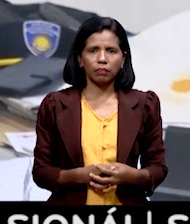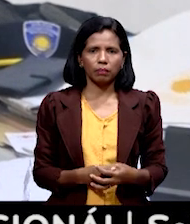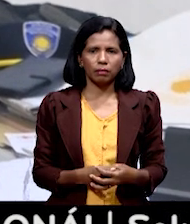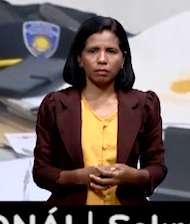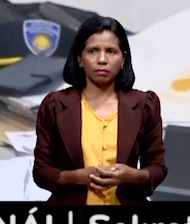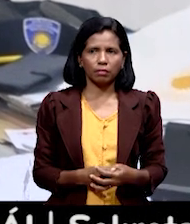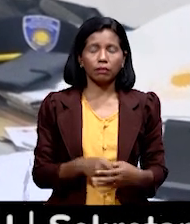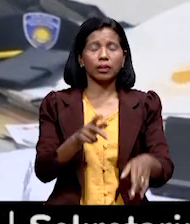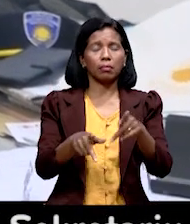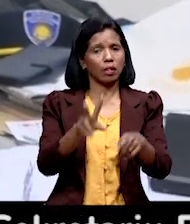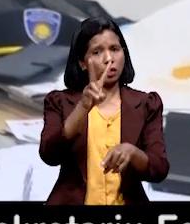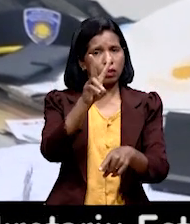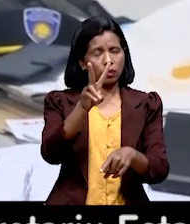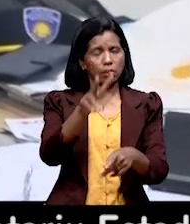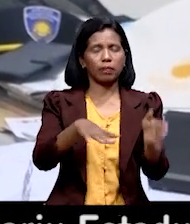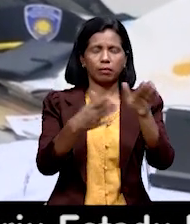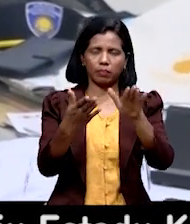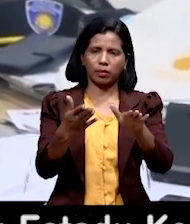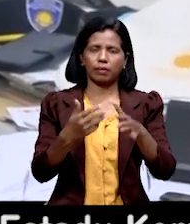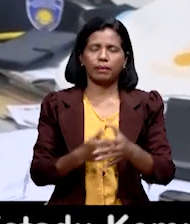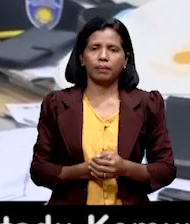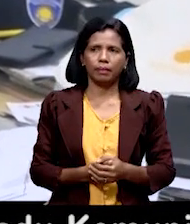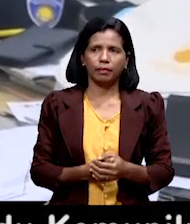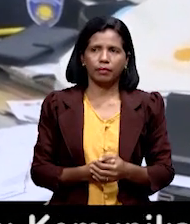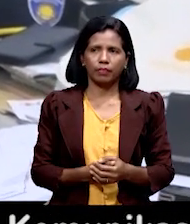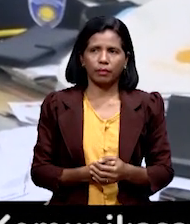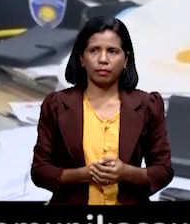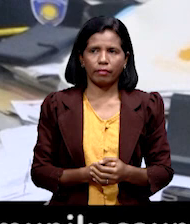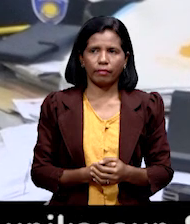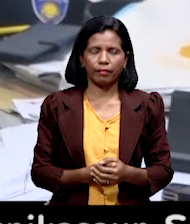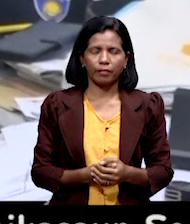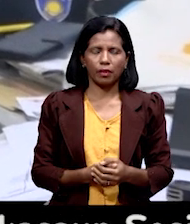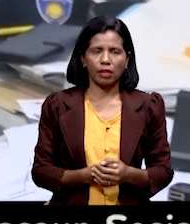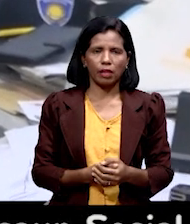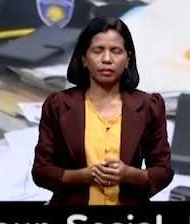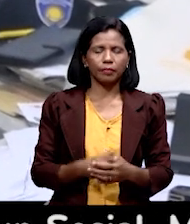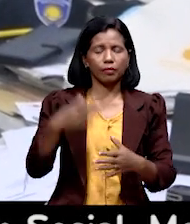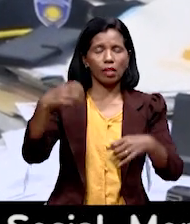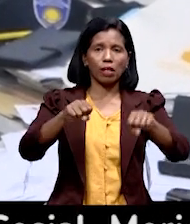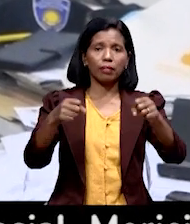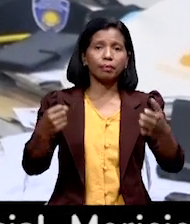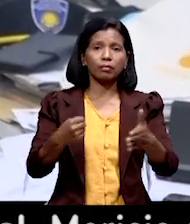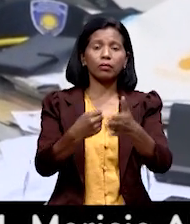ruam mak lakon bida. Ne lakon bida iha acidente ida neve mak kontesi iha